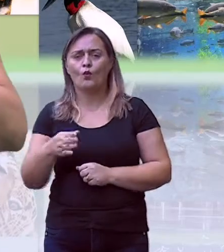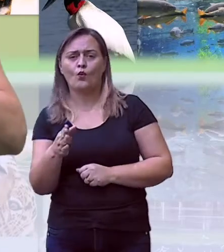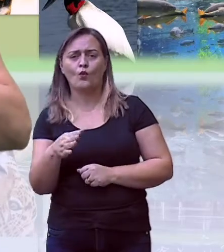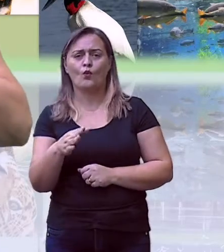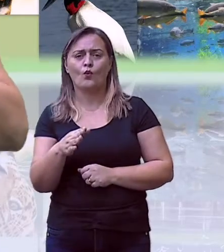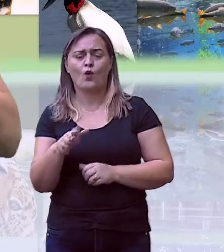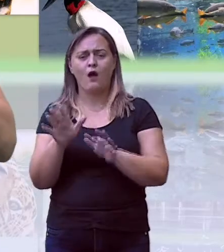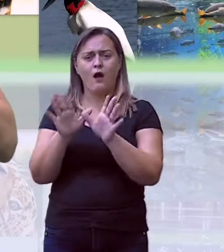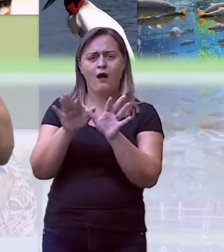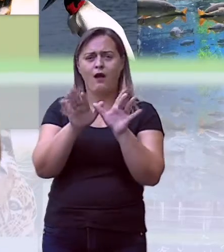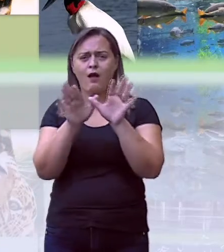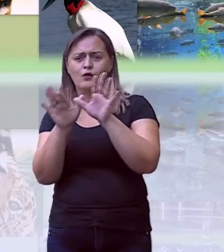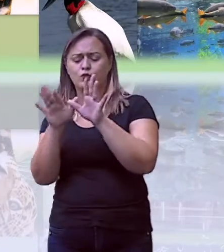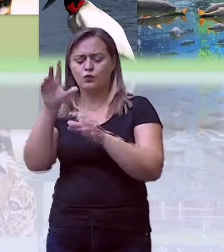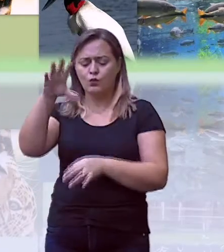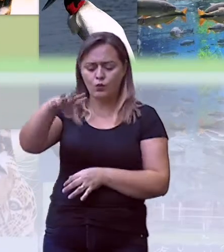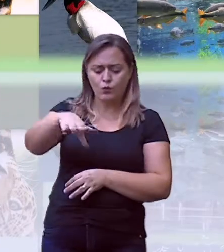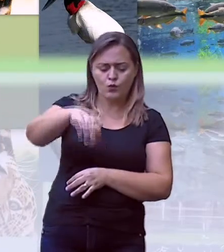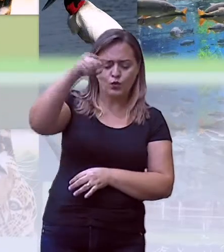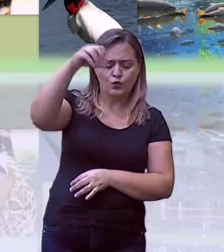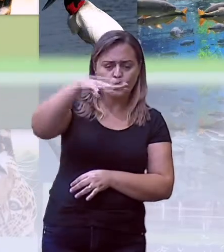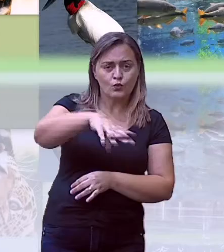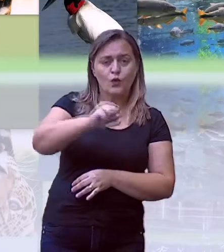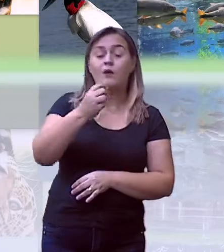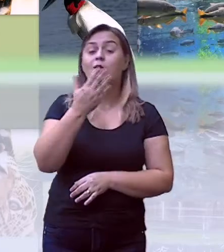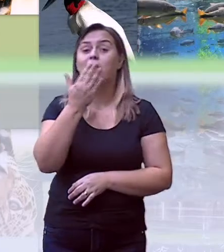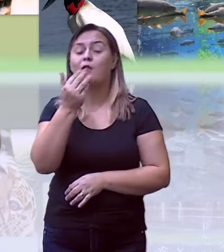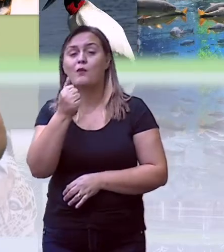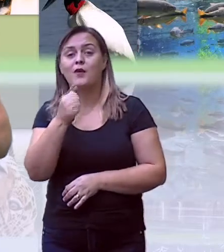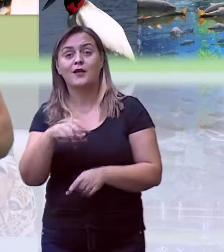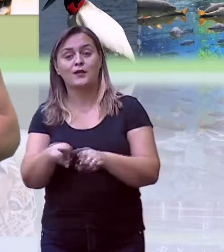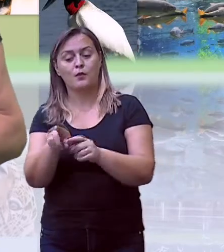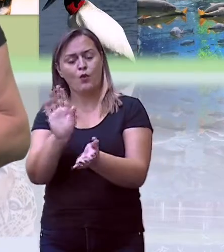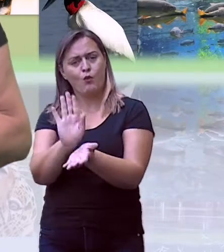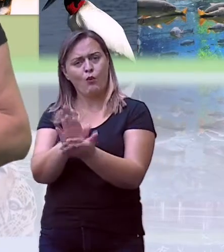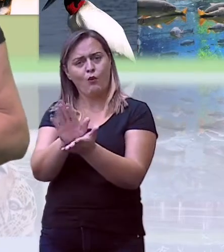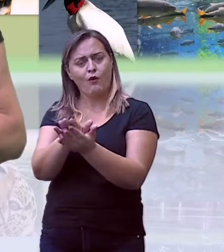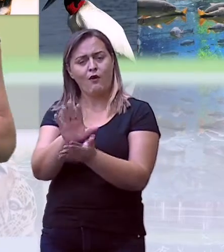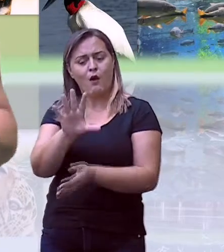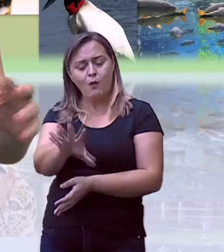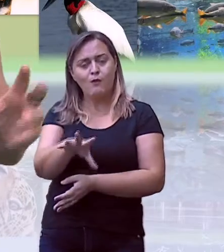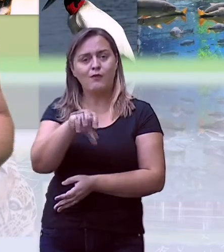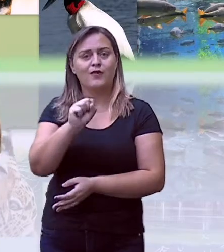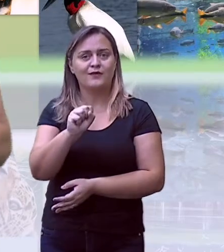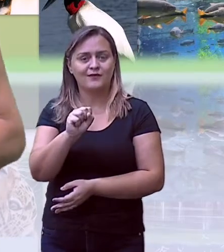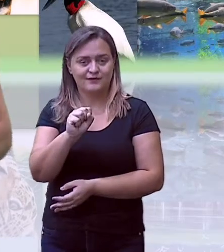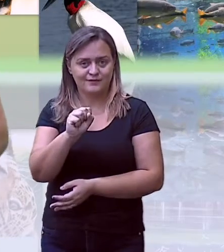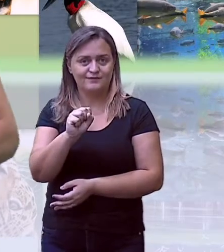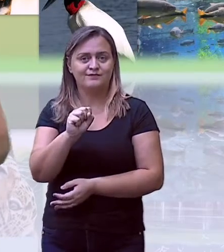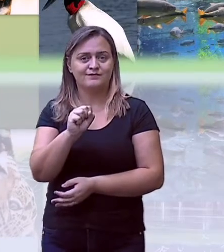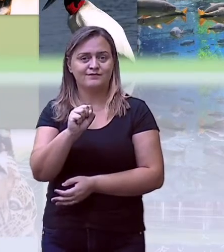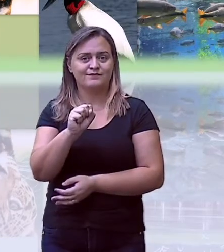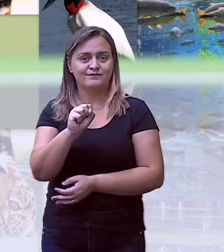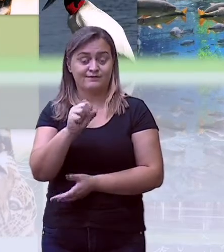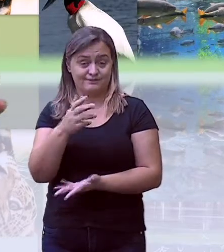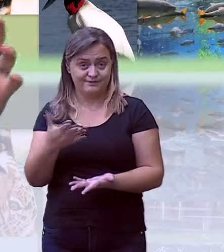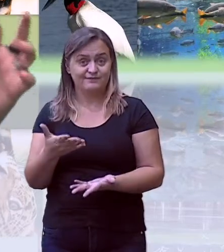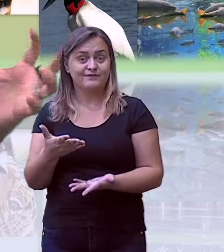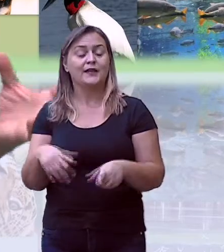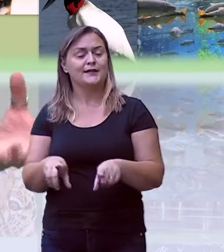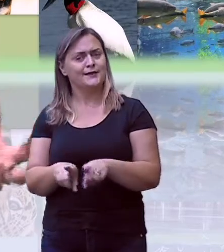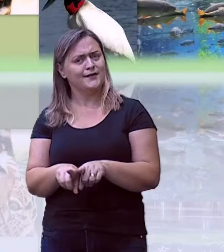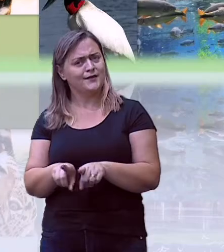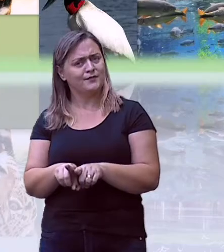jacarés. Olha, mais um pulo aí na nossa cadeia alimentar. Bom,